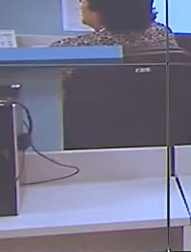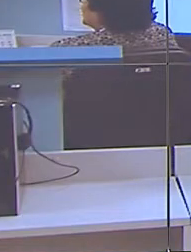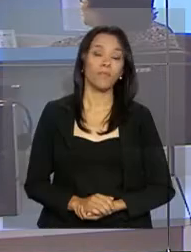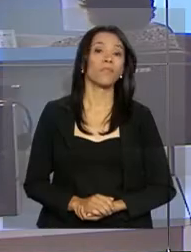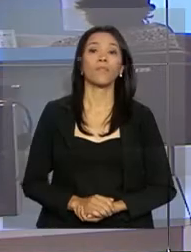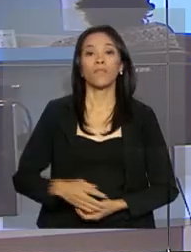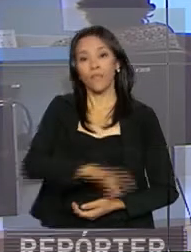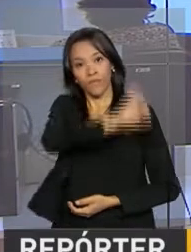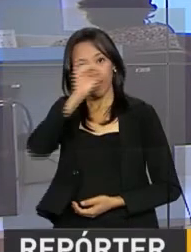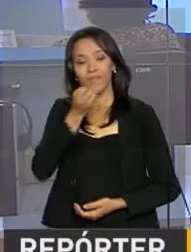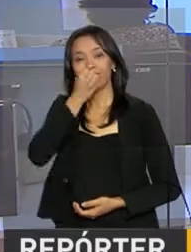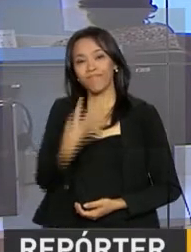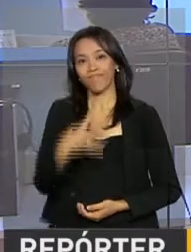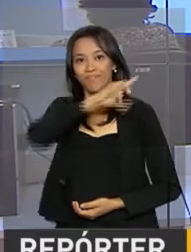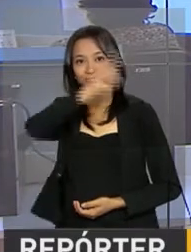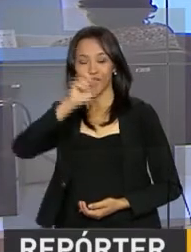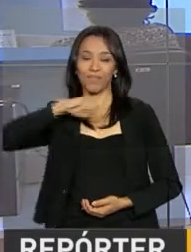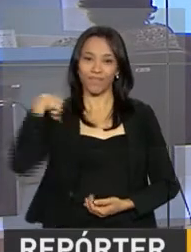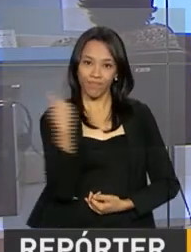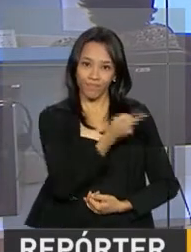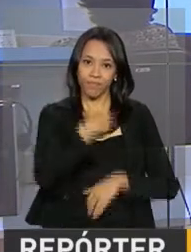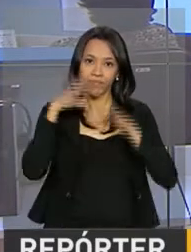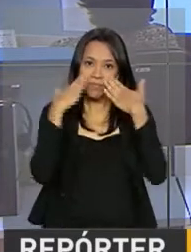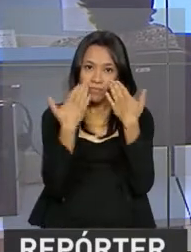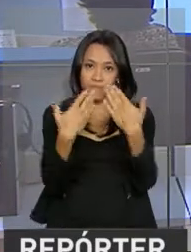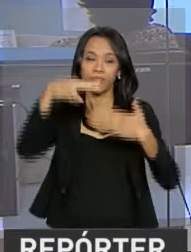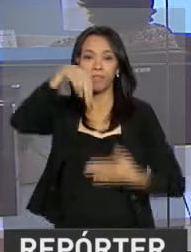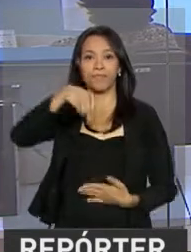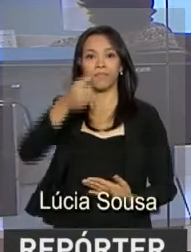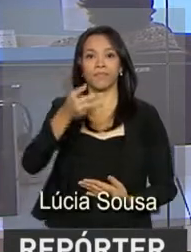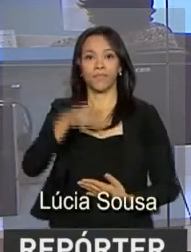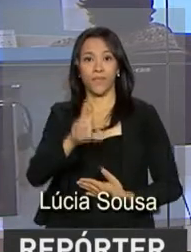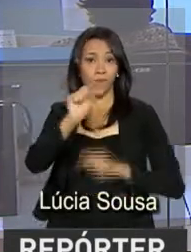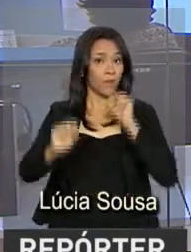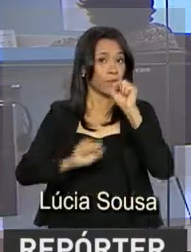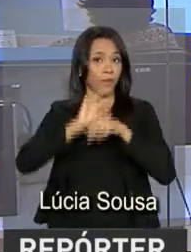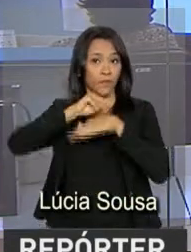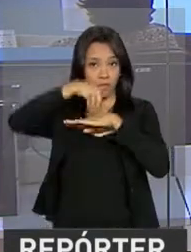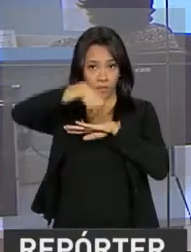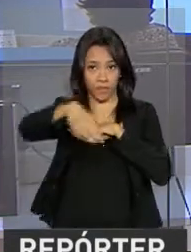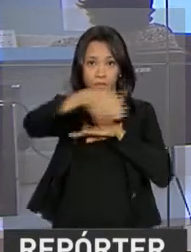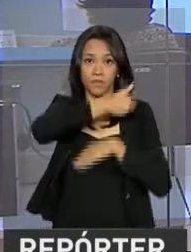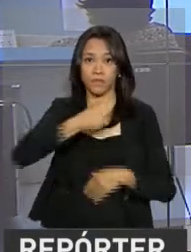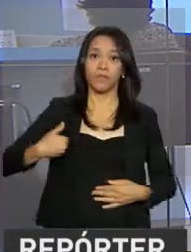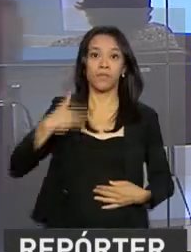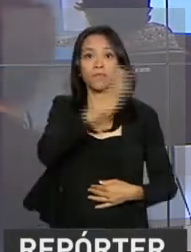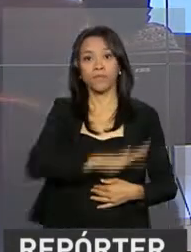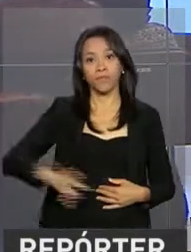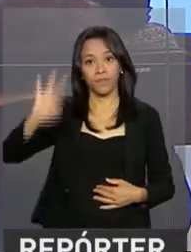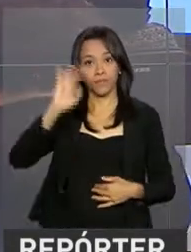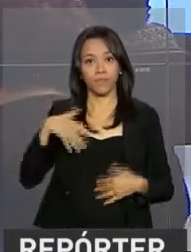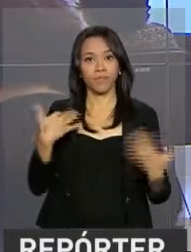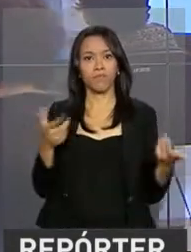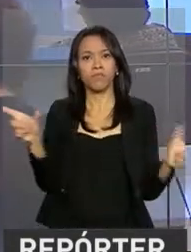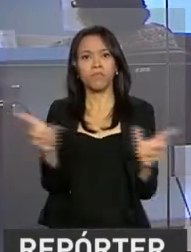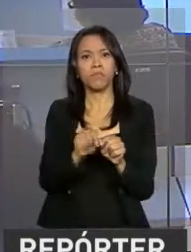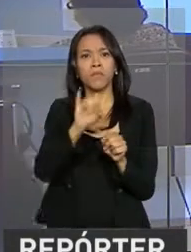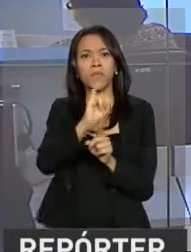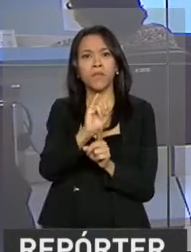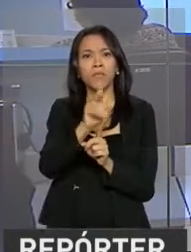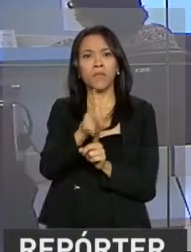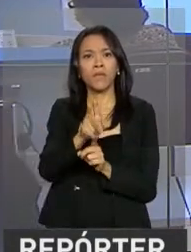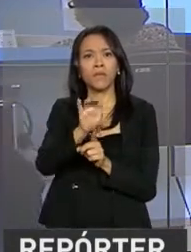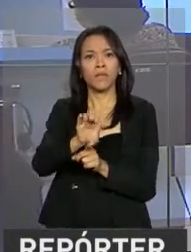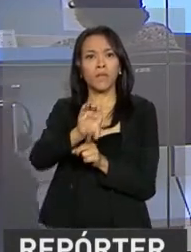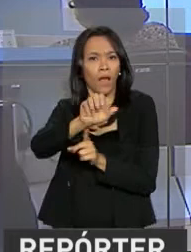olá bom dia estamos de volta com o repórter nbr e as notícias do governo federal o ipc-a que o índice